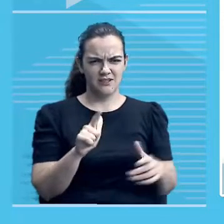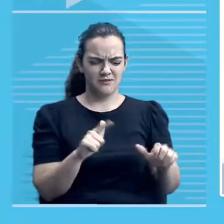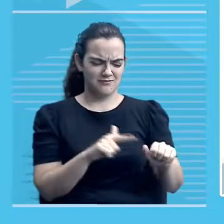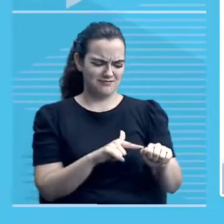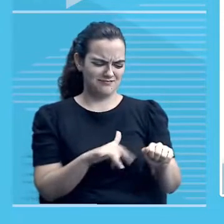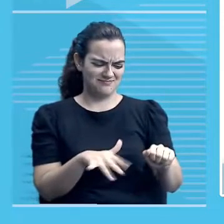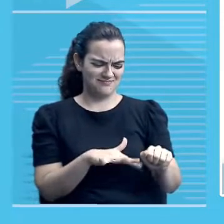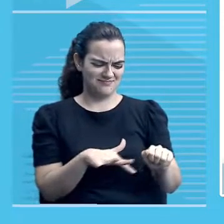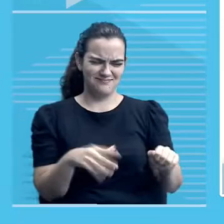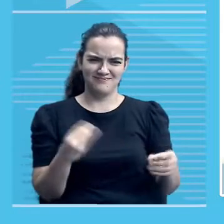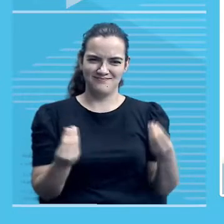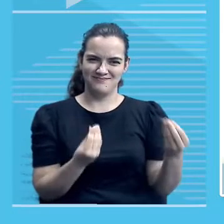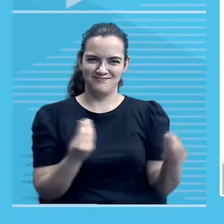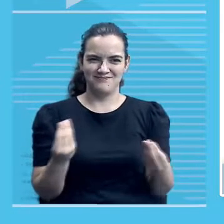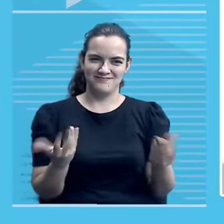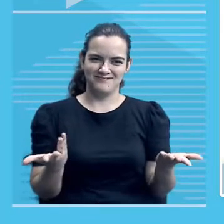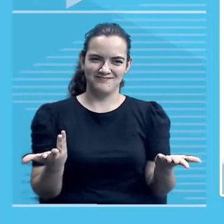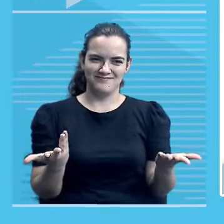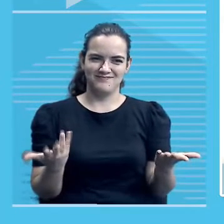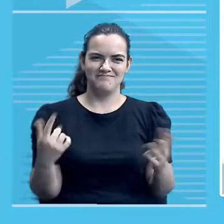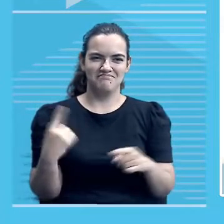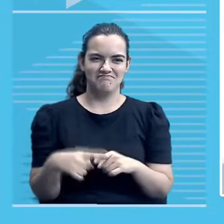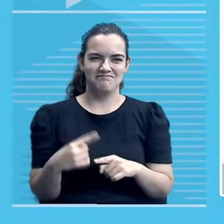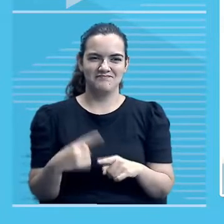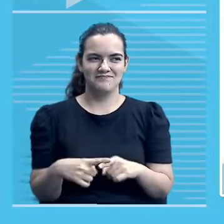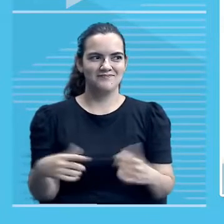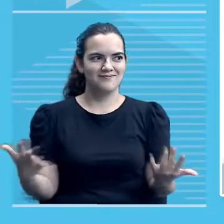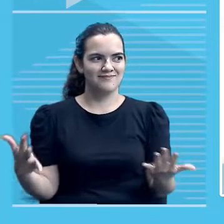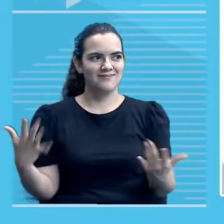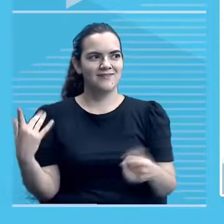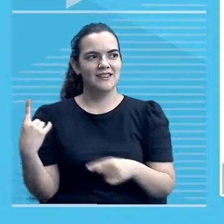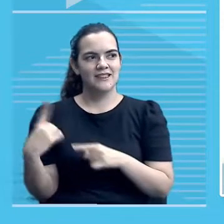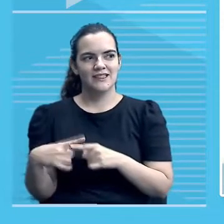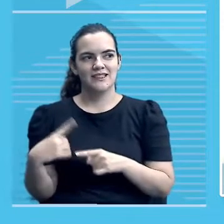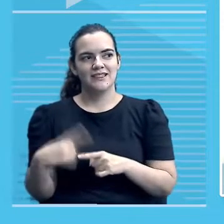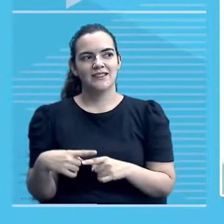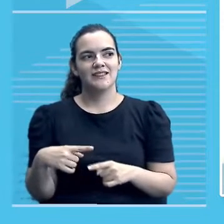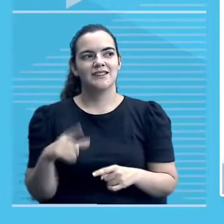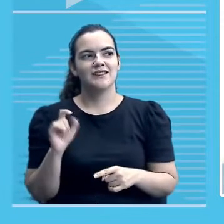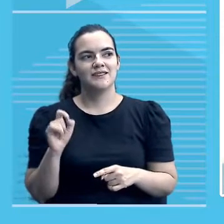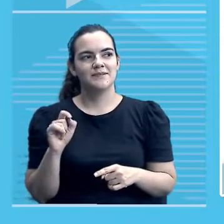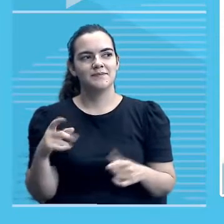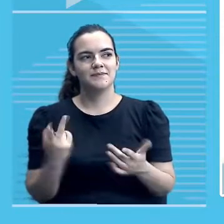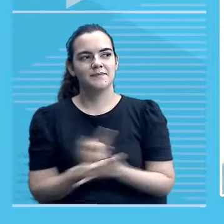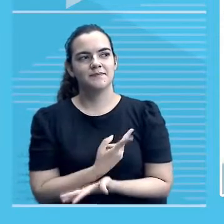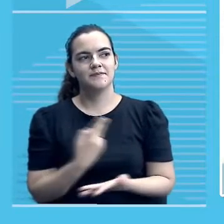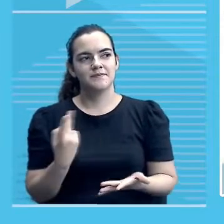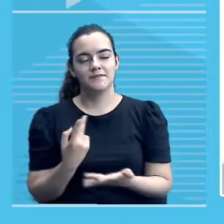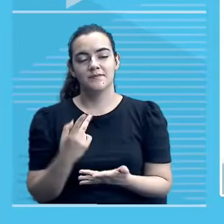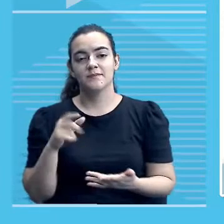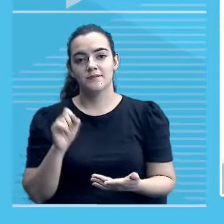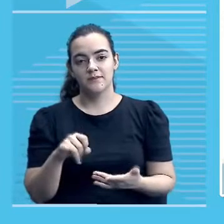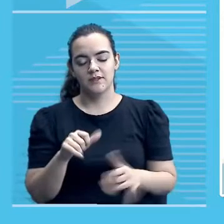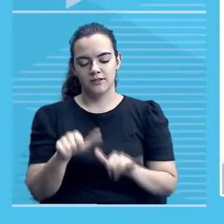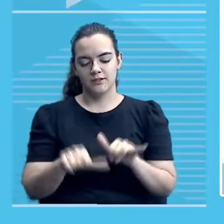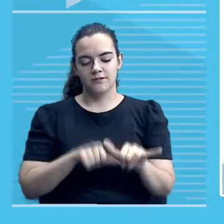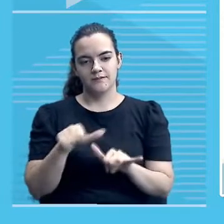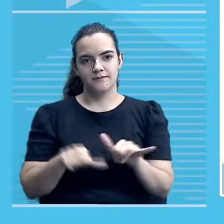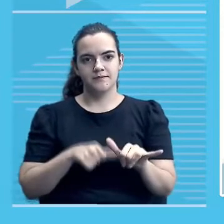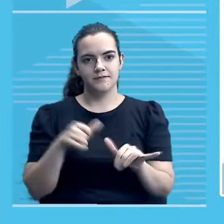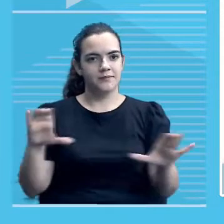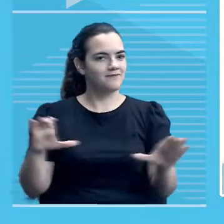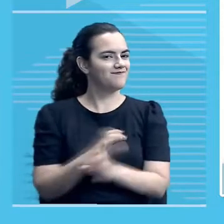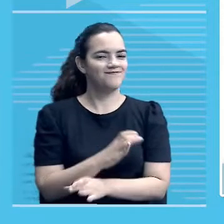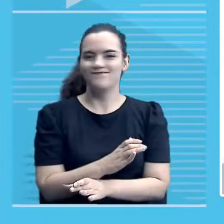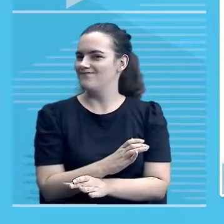um sal é ácido? É quando ele tem proveniente, aliás, né, de uma reação de neutralização